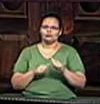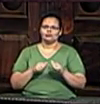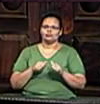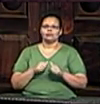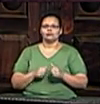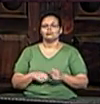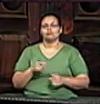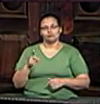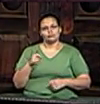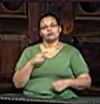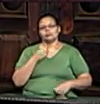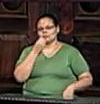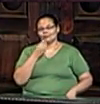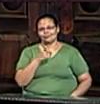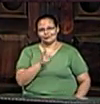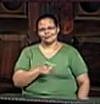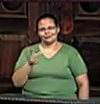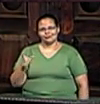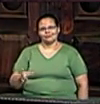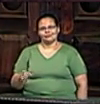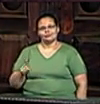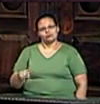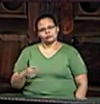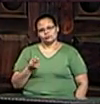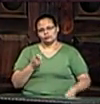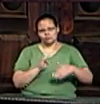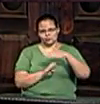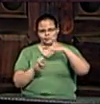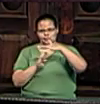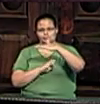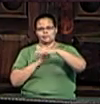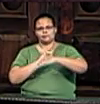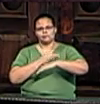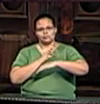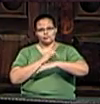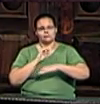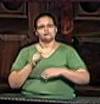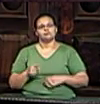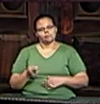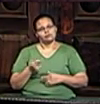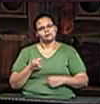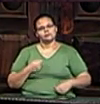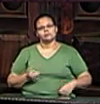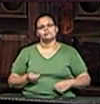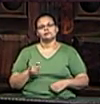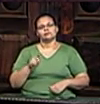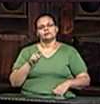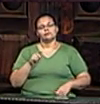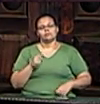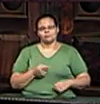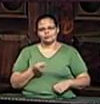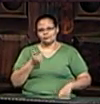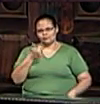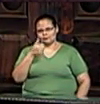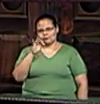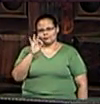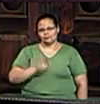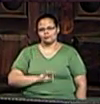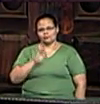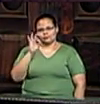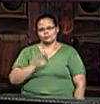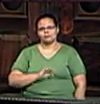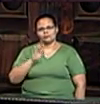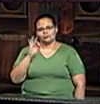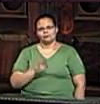aos grandes beneficiados com essas isenções fiscais a abrirem mão de pelo menos